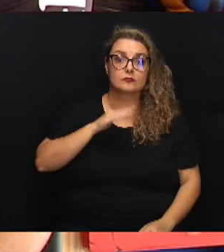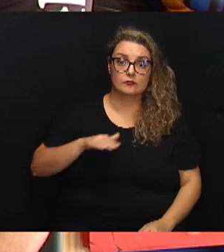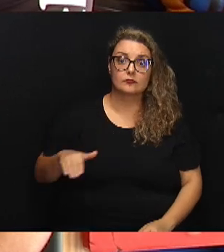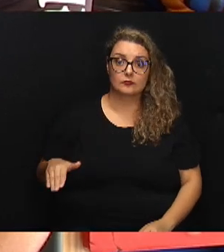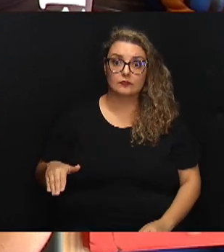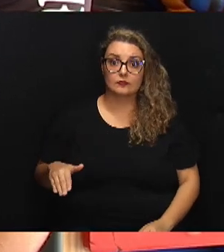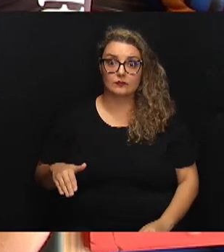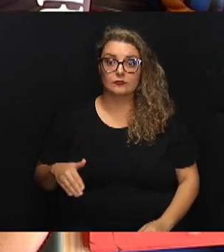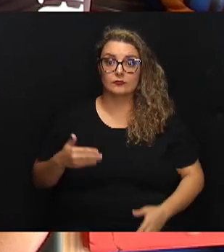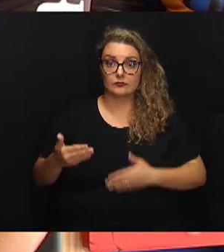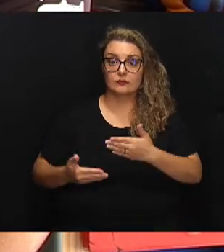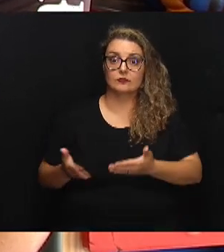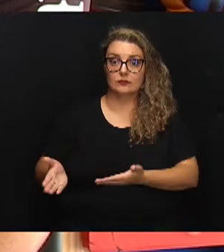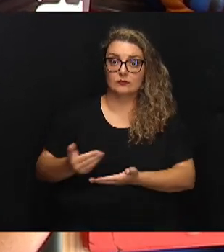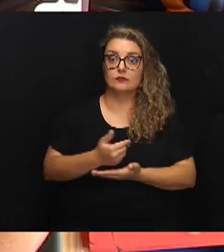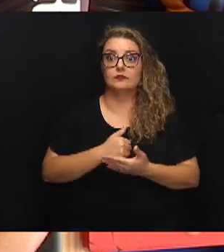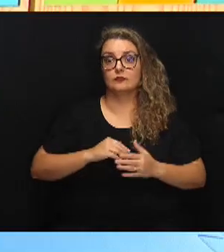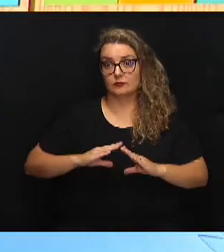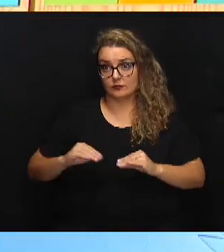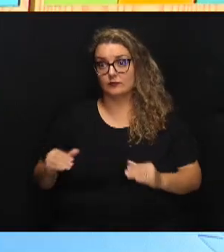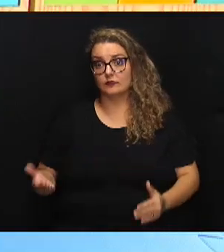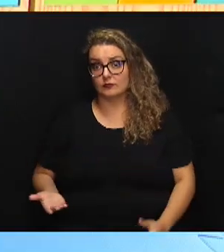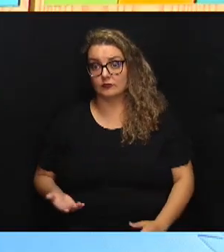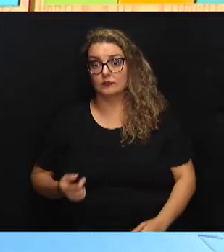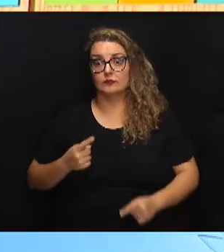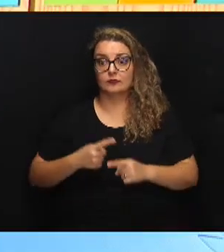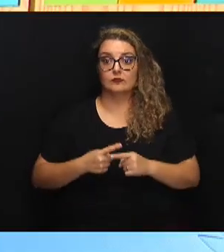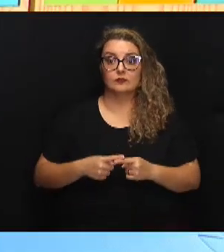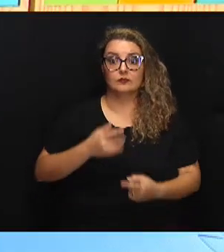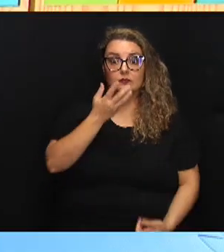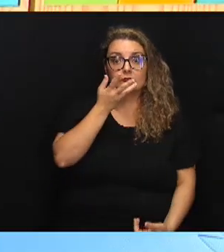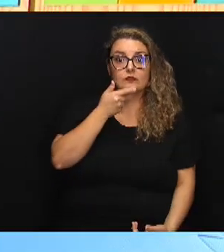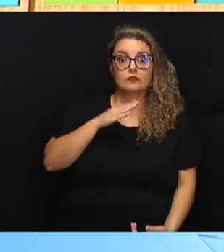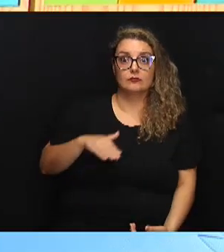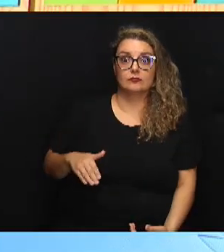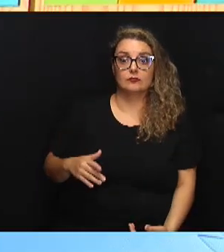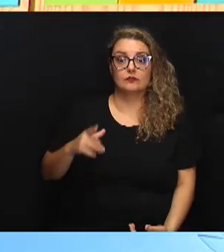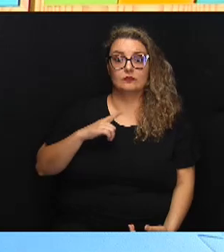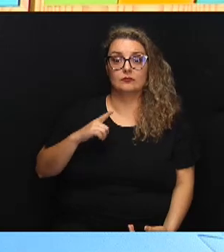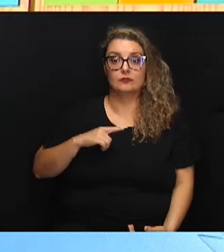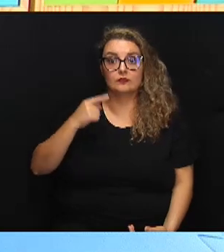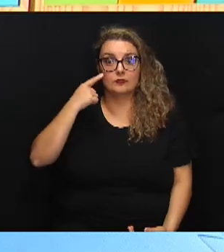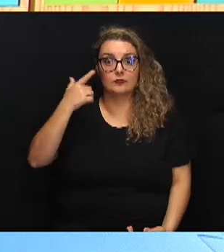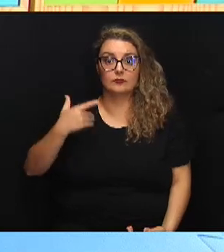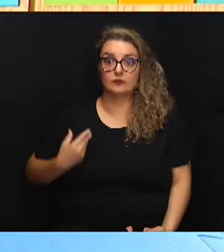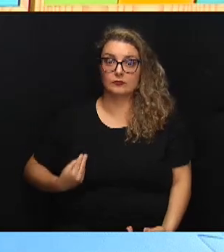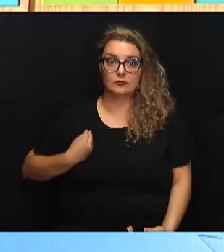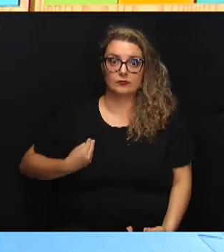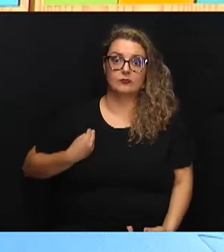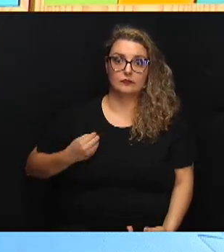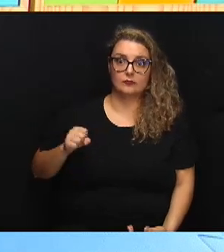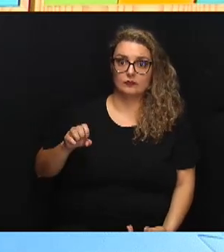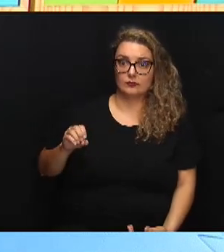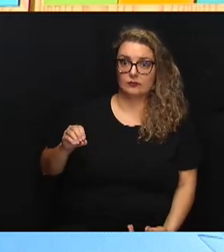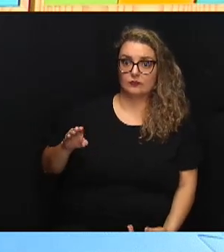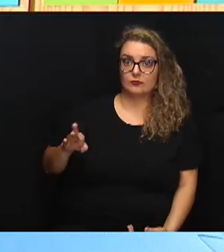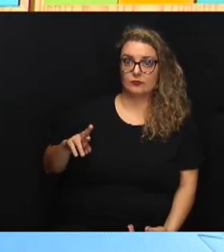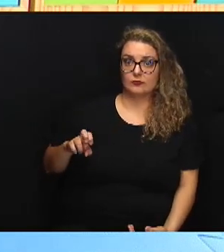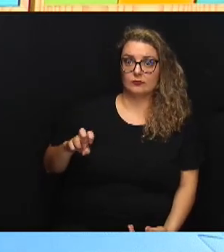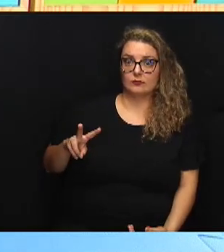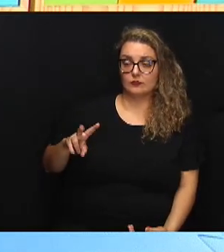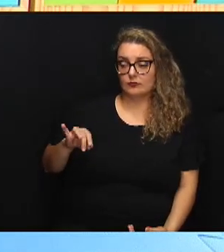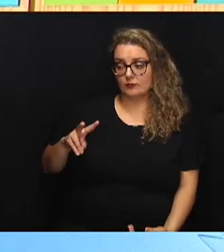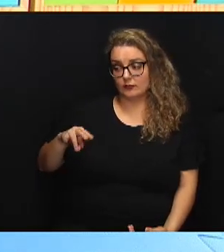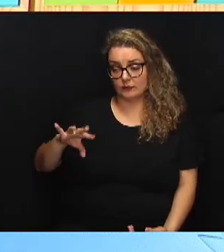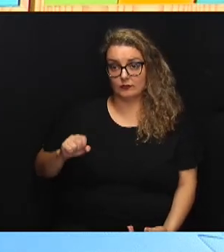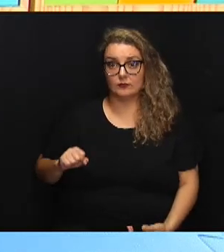em serviços de acolhimento. Porque o que acontece? Essas crianças, elas têm já um senso de sobrevivência que vai além do comum.